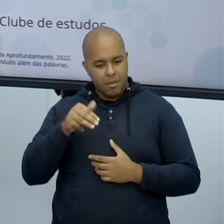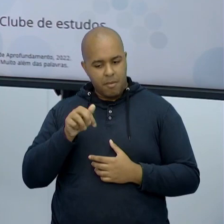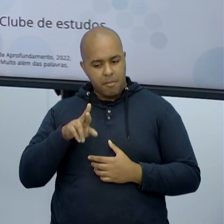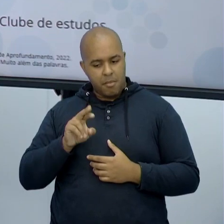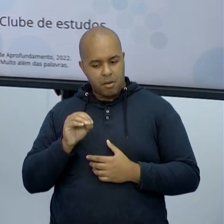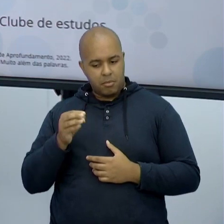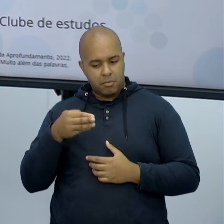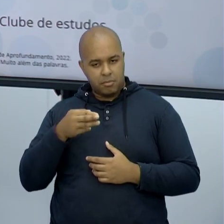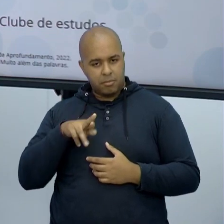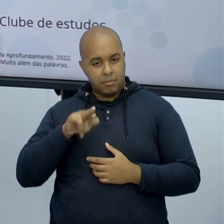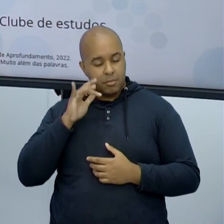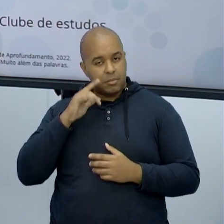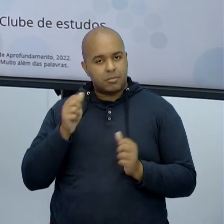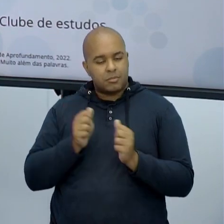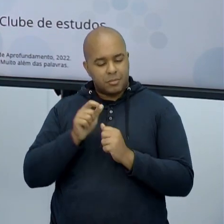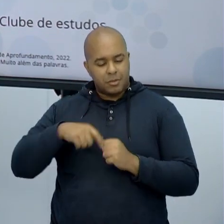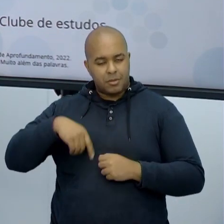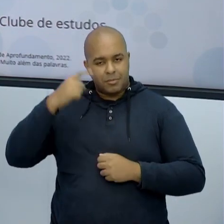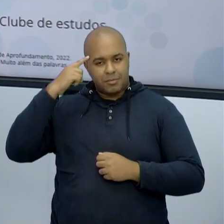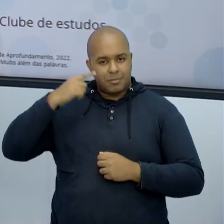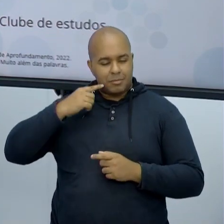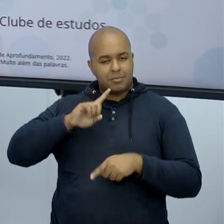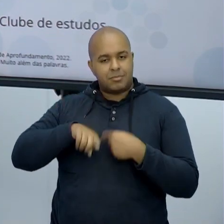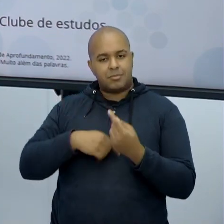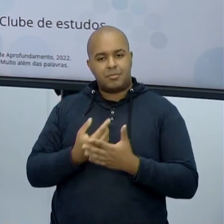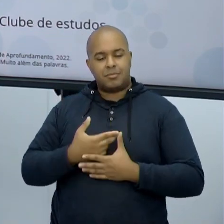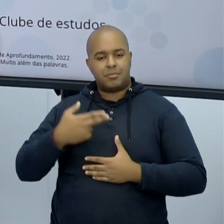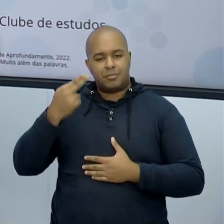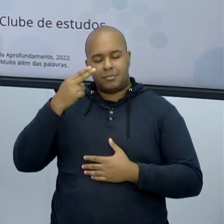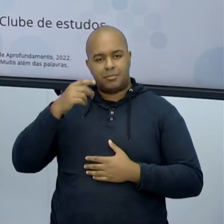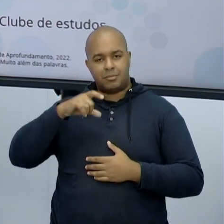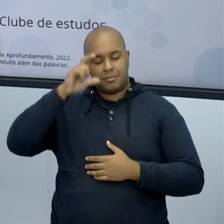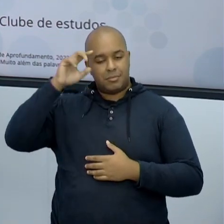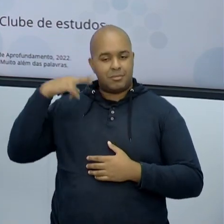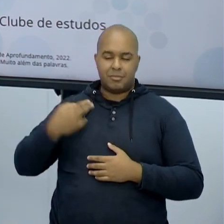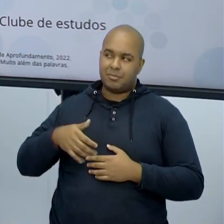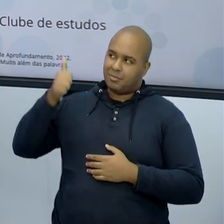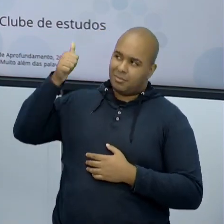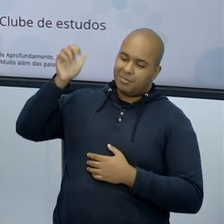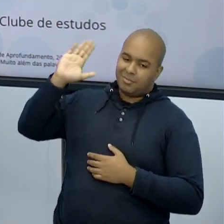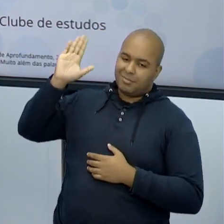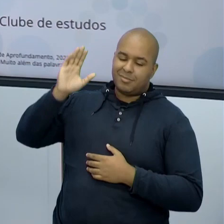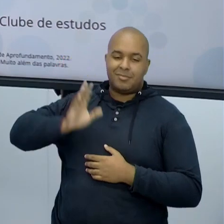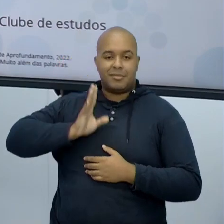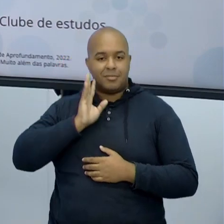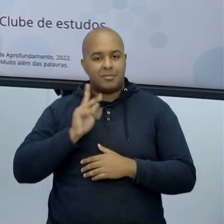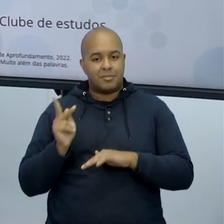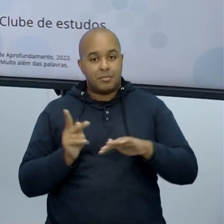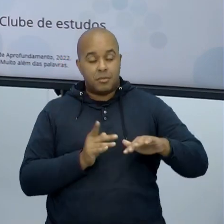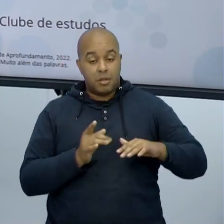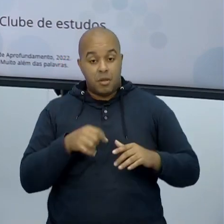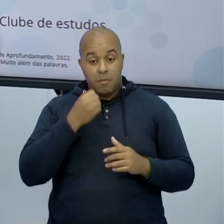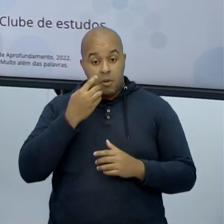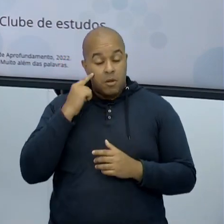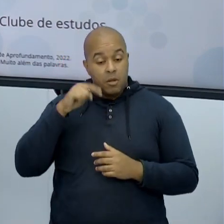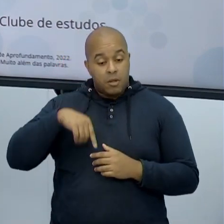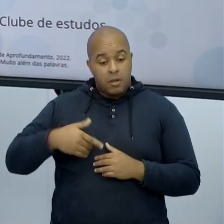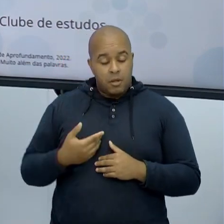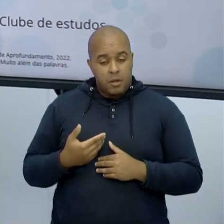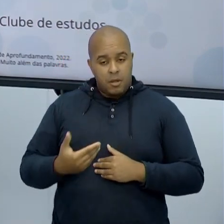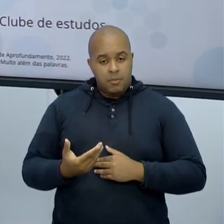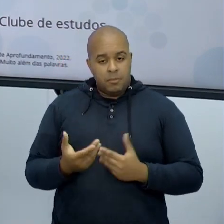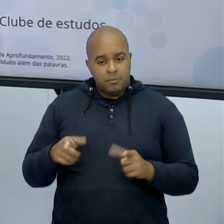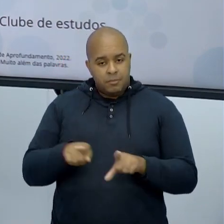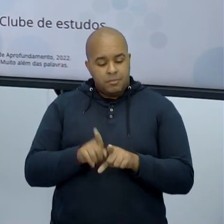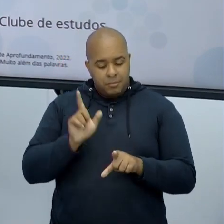Marcel e estou aqui acompanhado agora do Marco e daqui a pouco da Natália. Um prazer ter vocês aqui na nossa aula, sempre legal. Tá bom? É isso aí. E